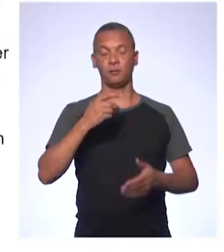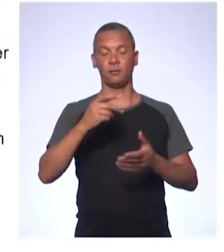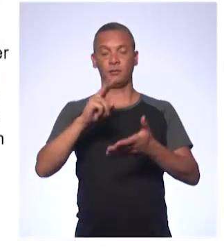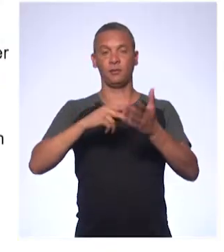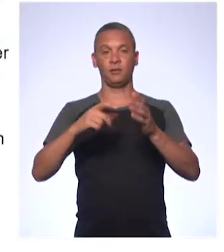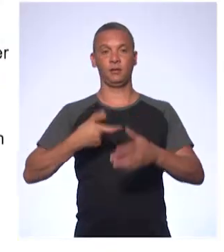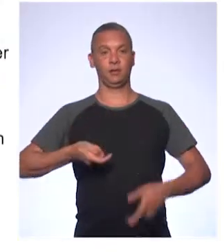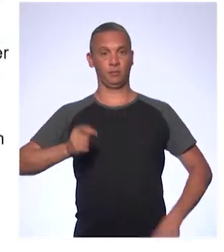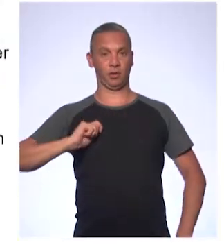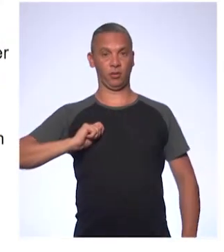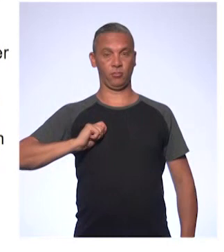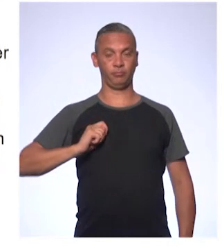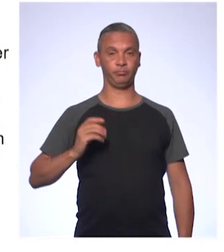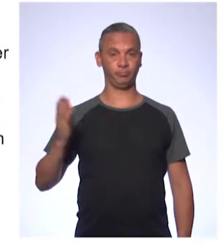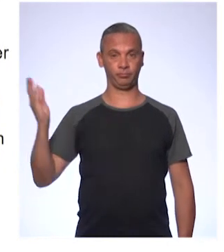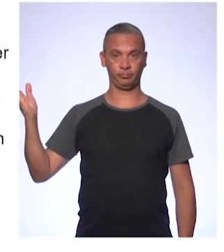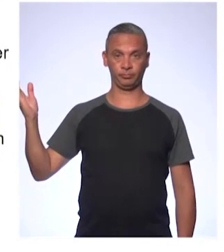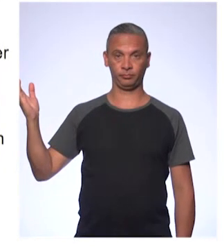al reloj.